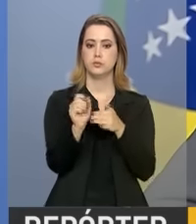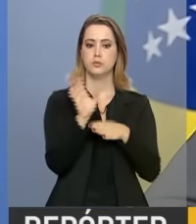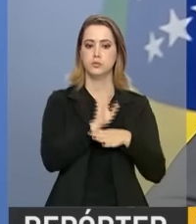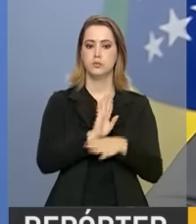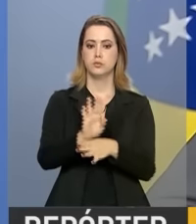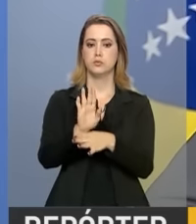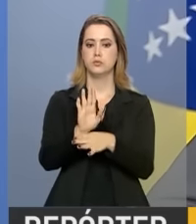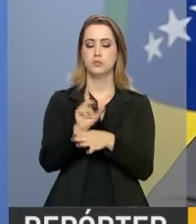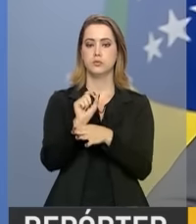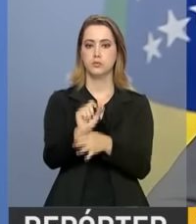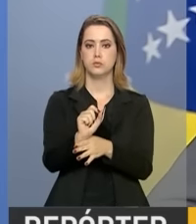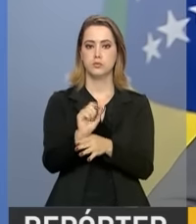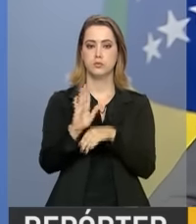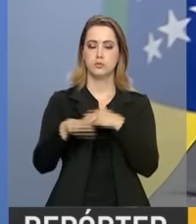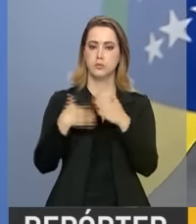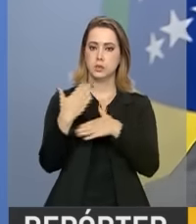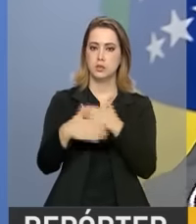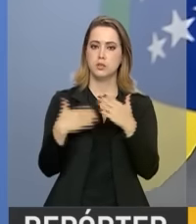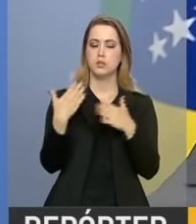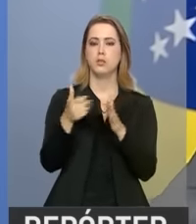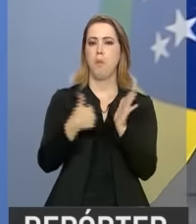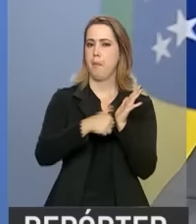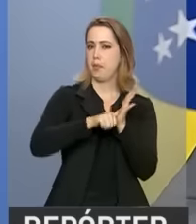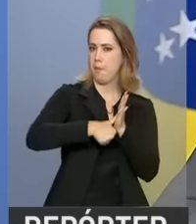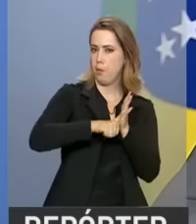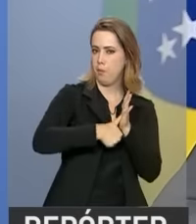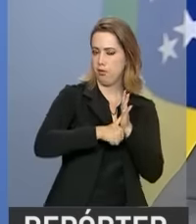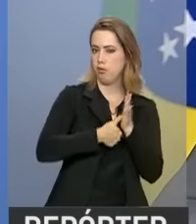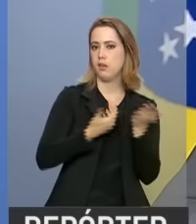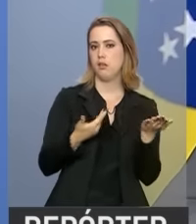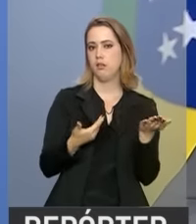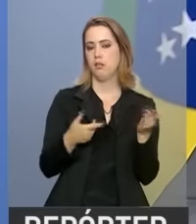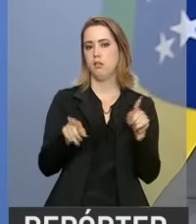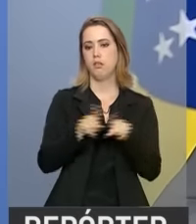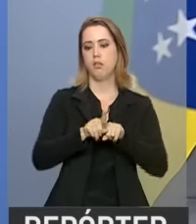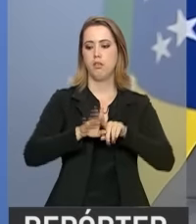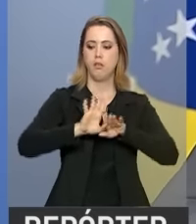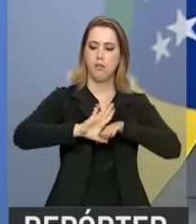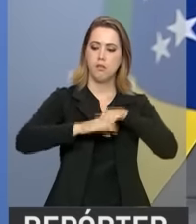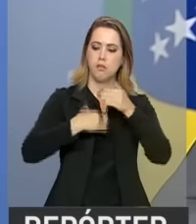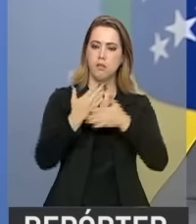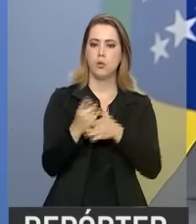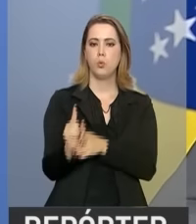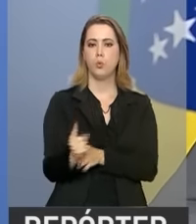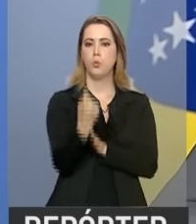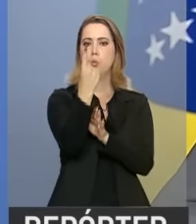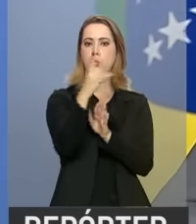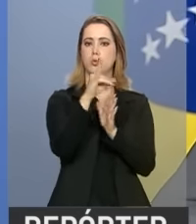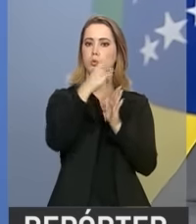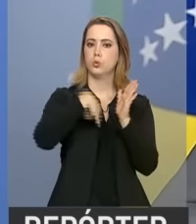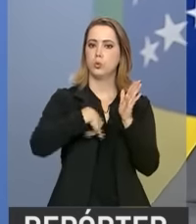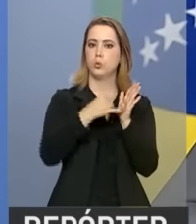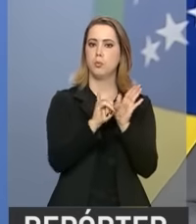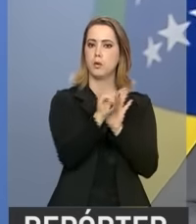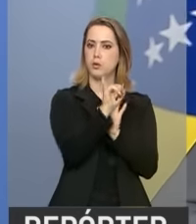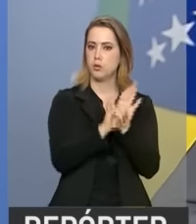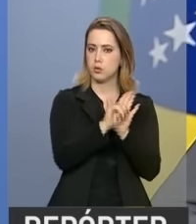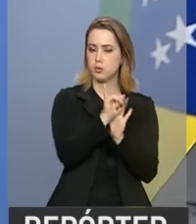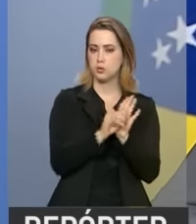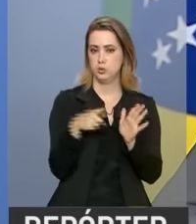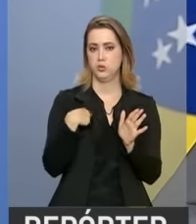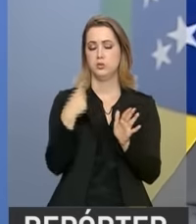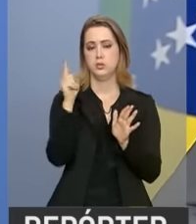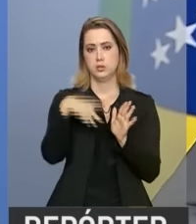cooperação com o desenvolvimento da biometria e daqui a pouco com a evolução para o documento único é a base